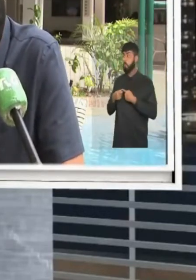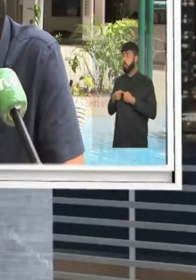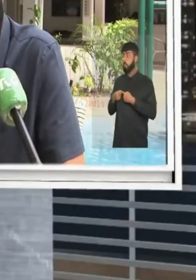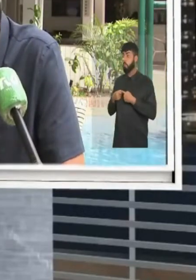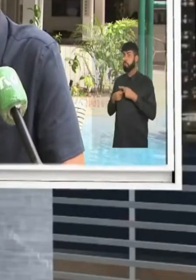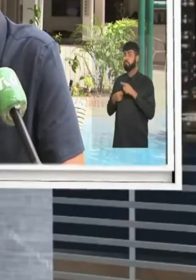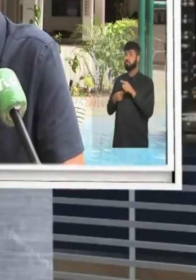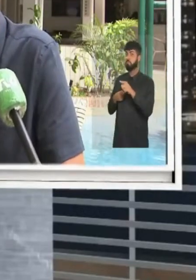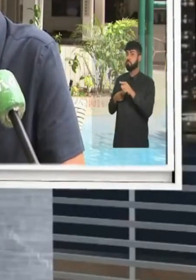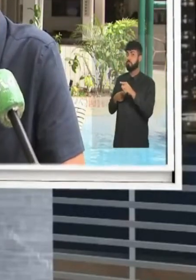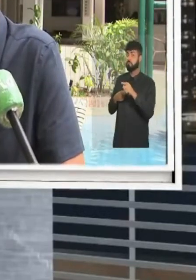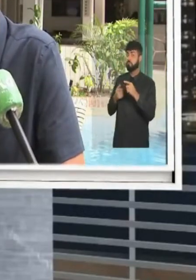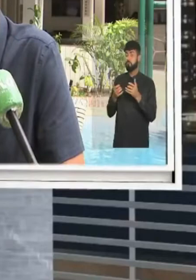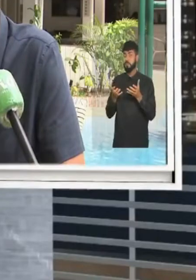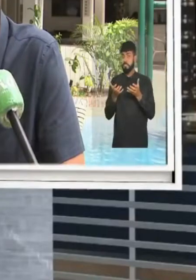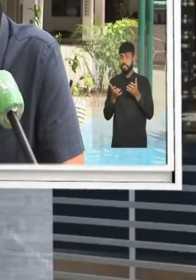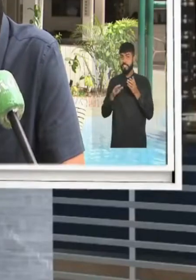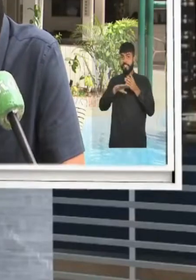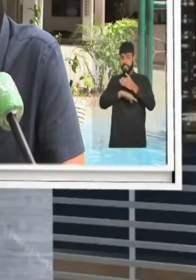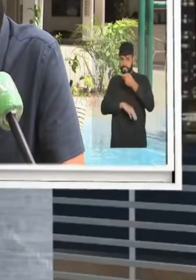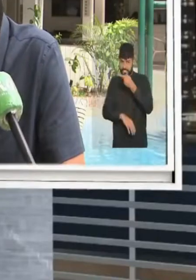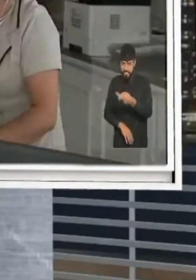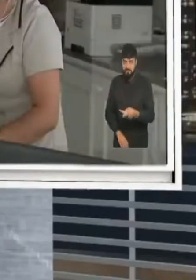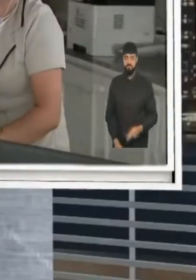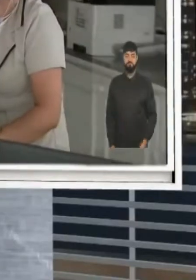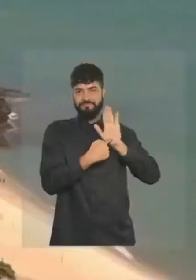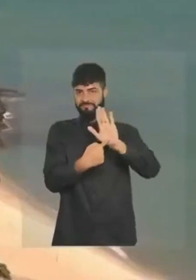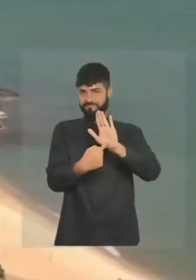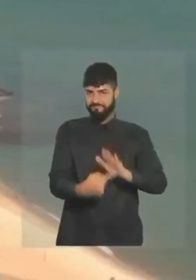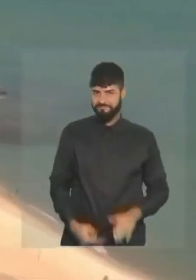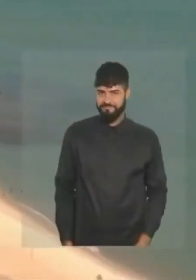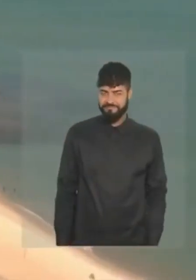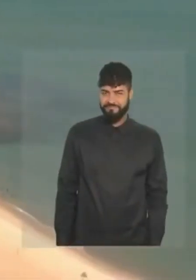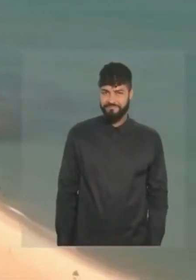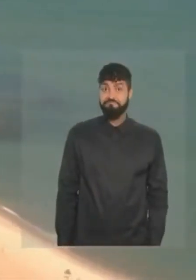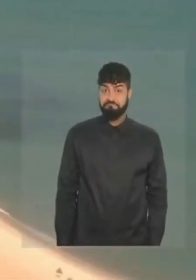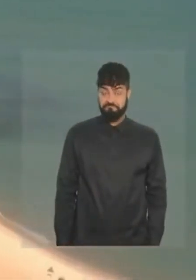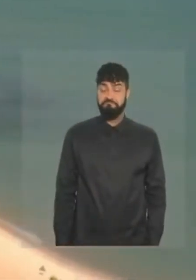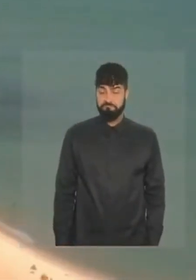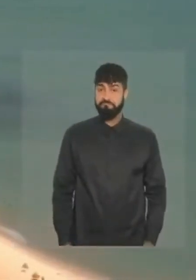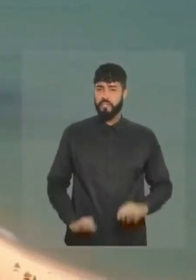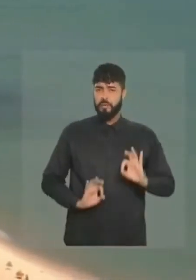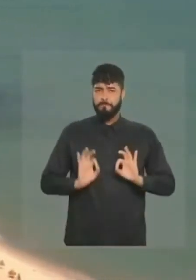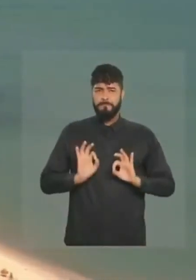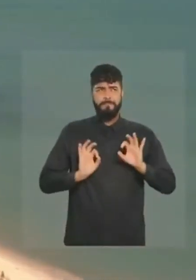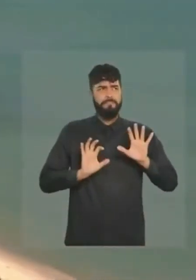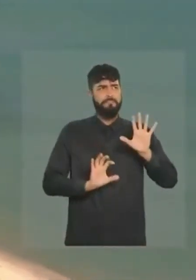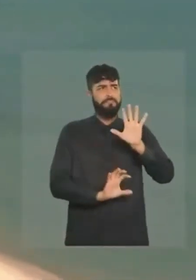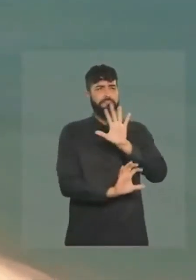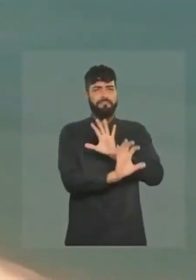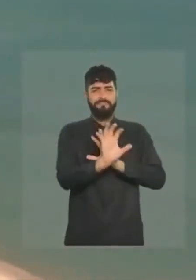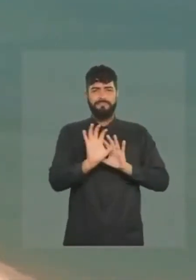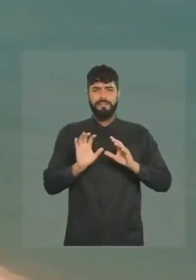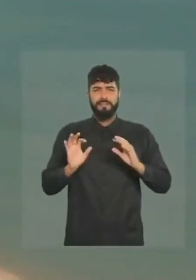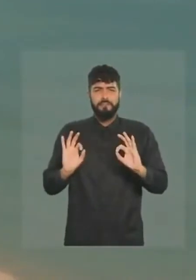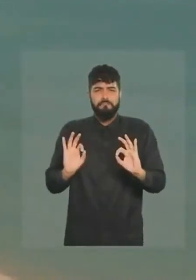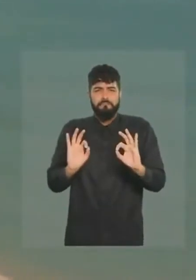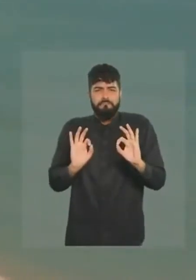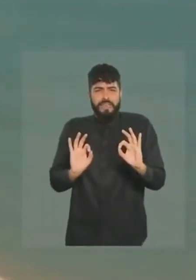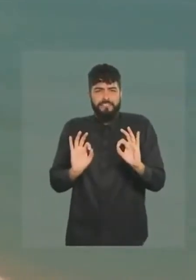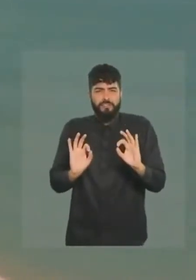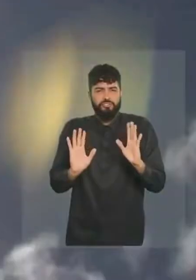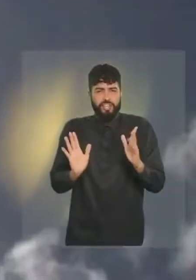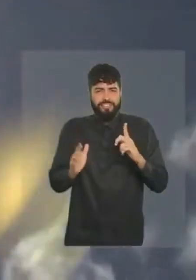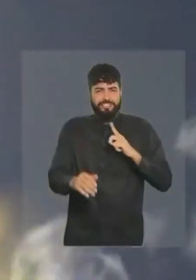Vamos conferir na reportagem da TV Ceará. Que as combinações perfeitas a gente já tem, isso quase todo